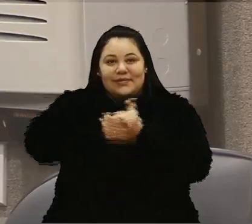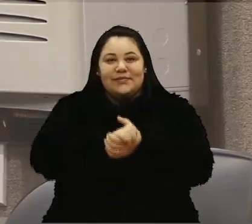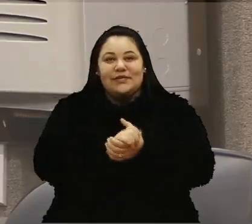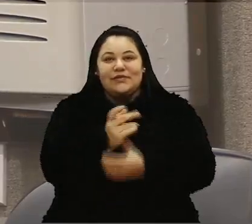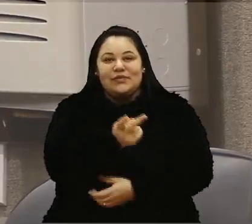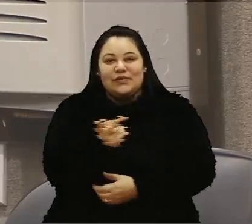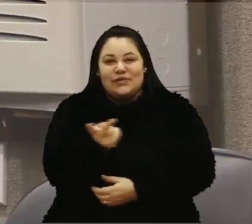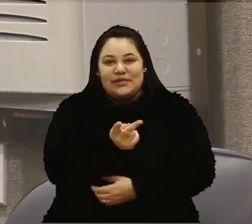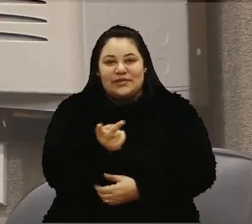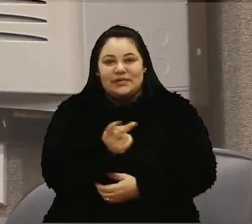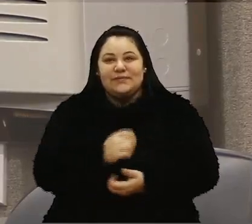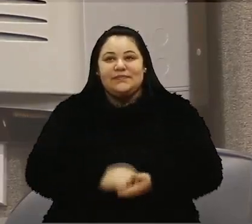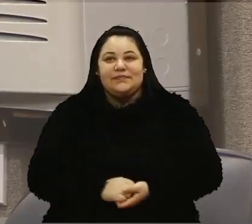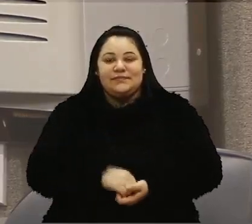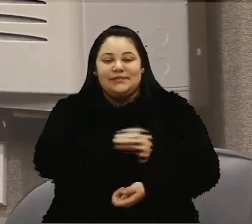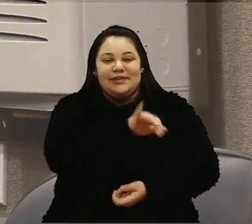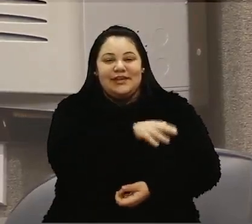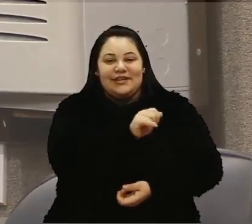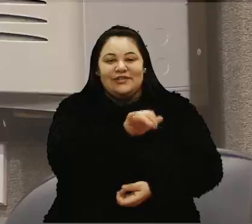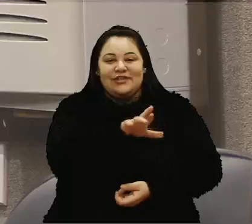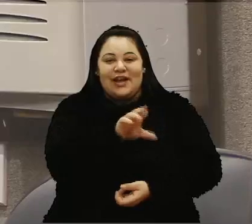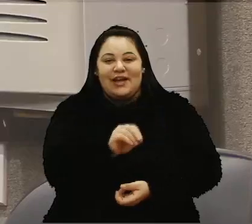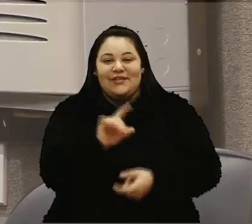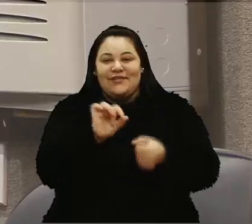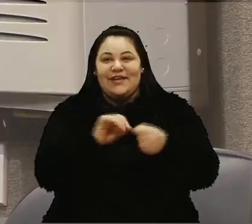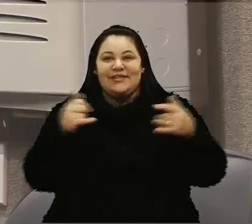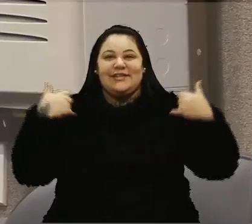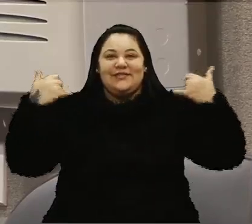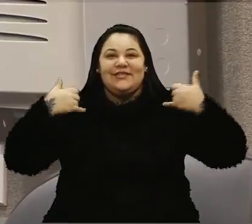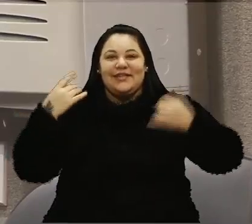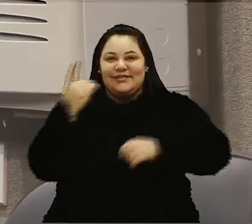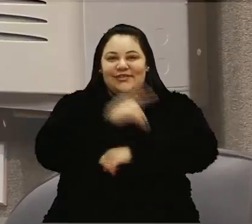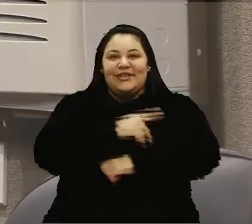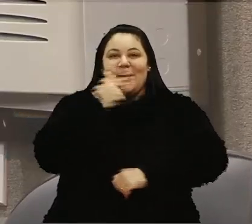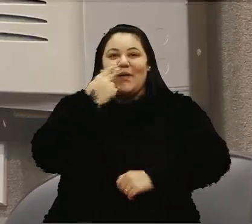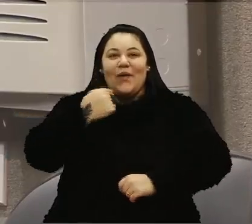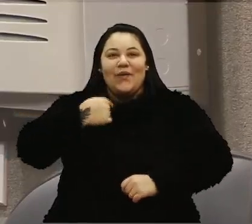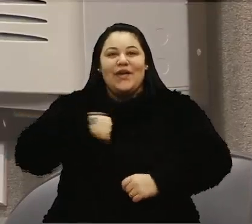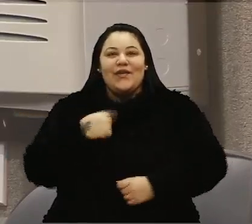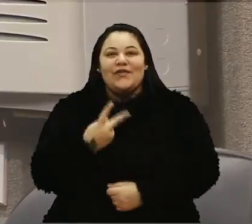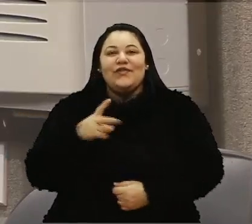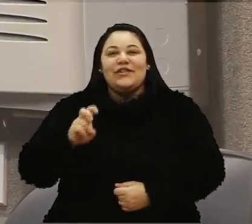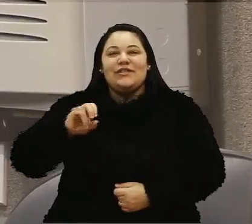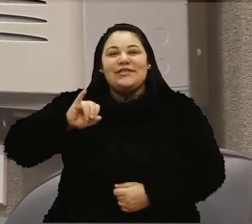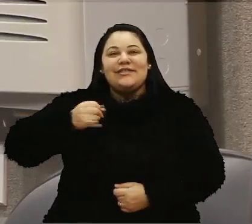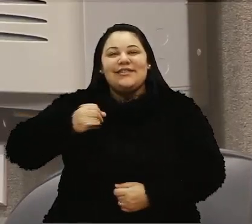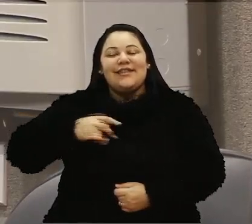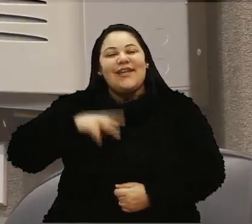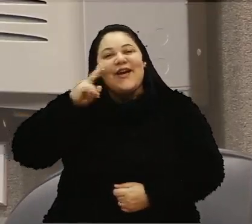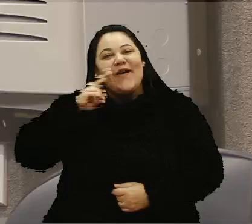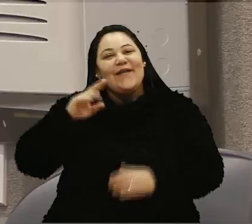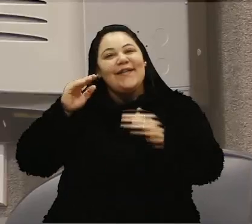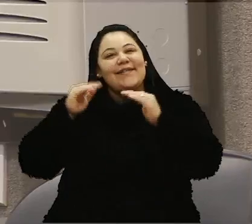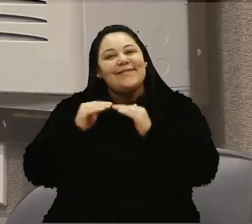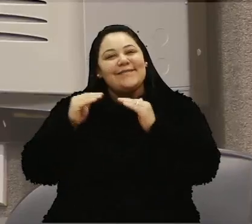dois. Jairo faz aniversário no mesmo dia que eu, dia 25 de janeiro. Olha só que